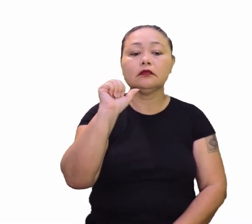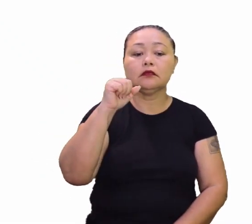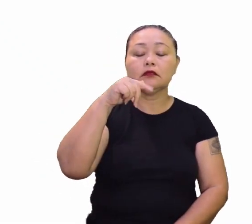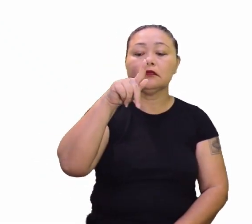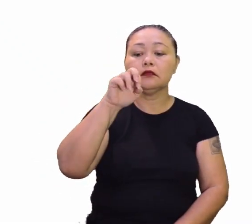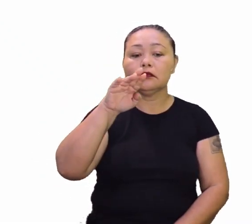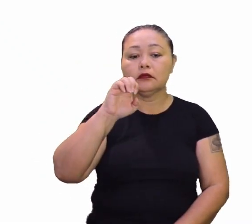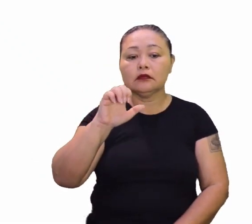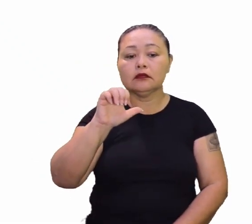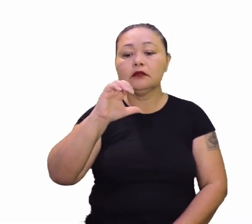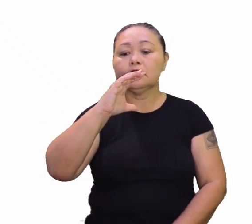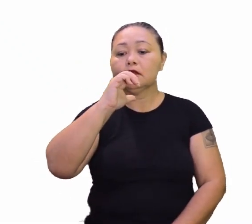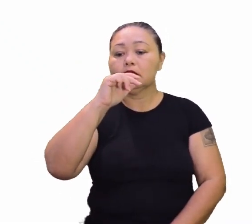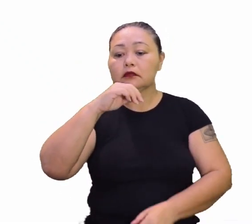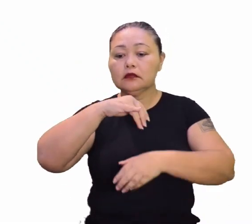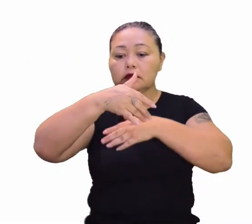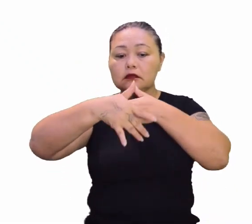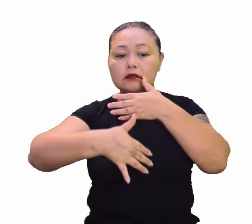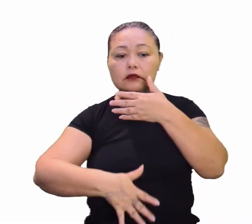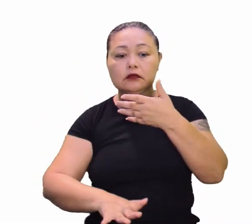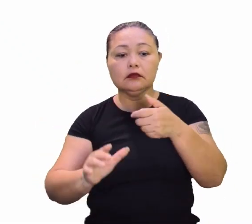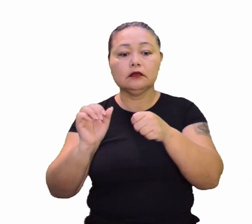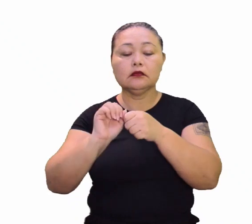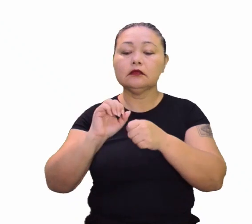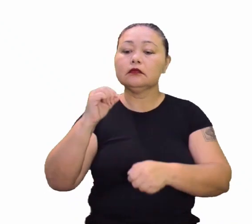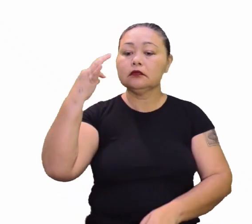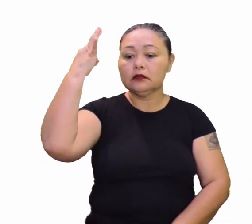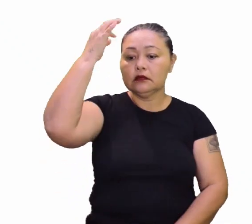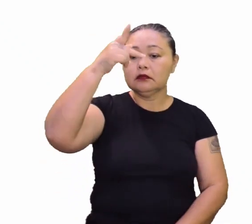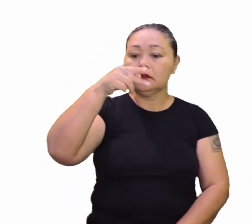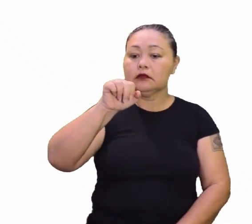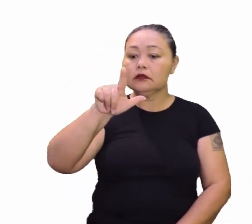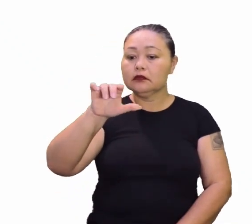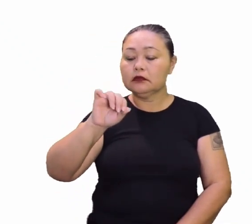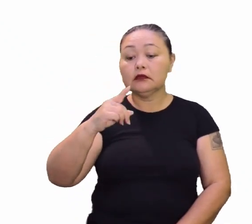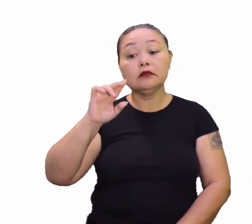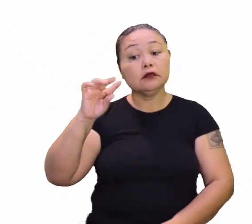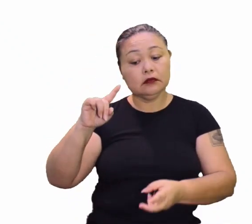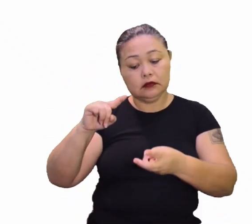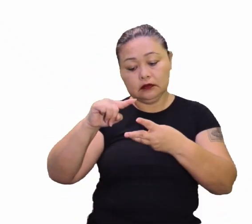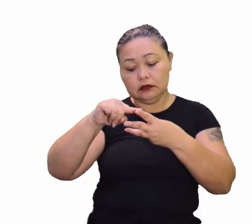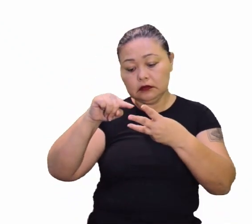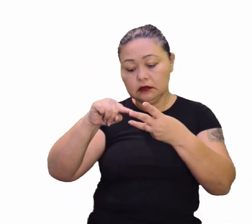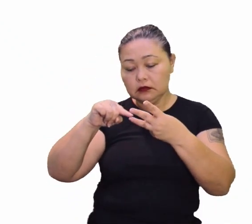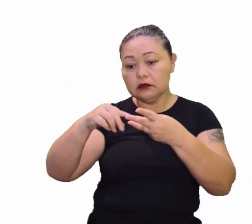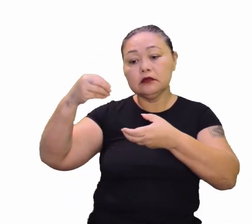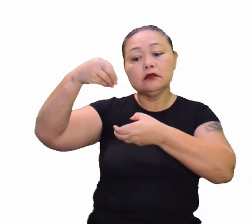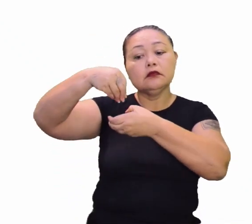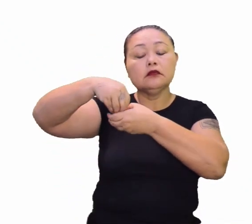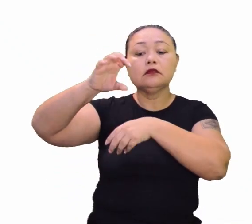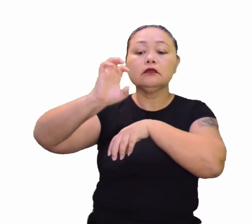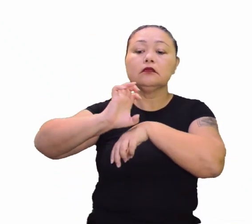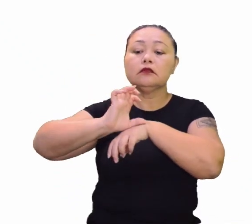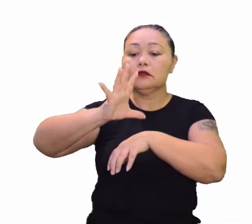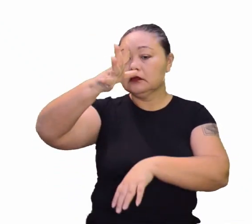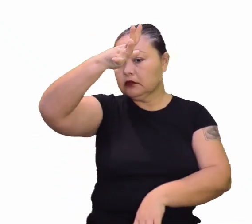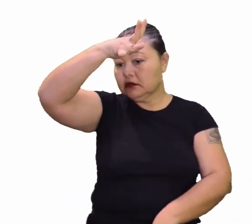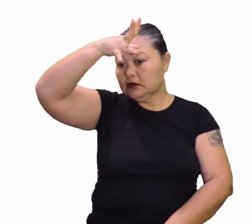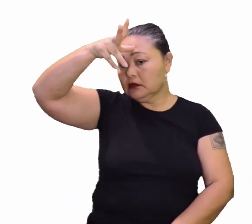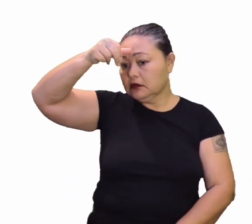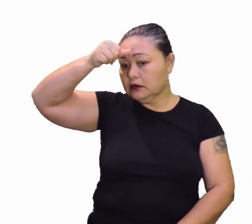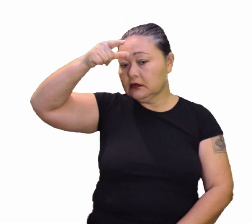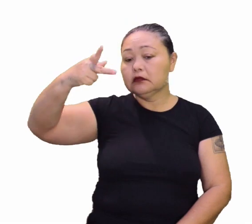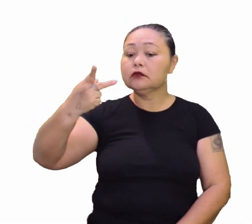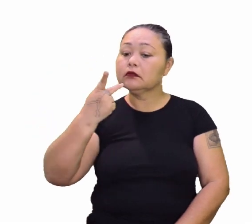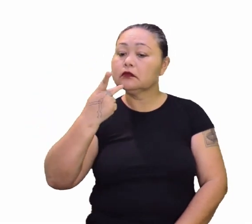depois vem São Paulo de Olivença e Tabatinga. Todas no Amazonas. Exatamente. E aí, Rogério, a gente falou sobre